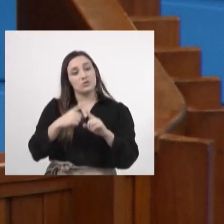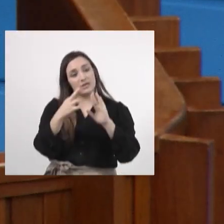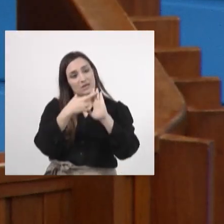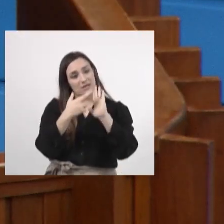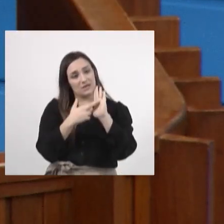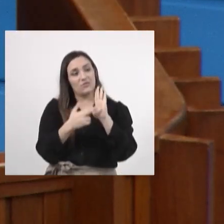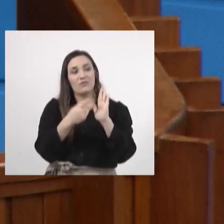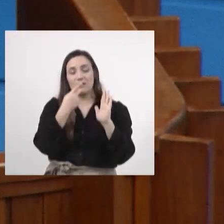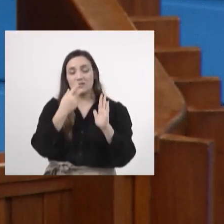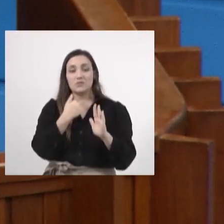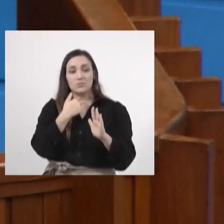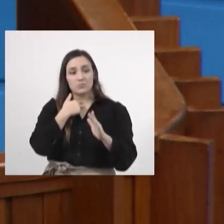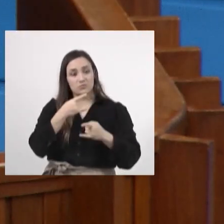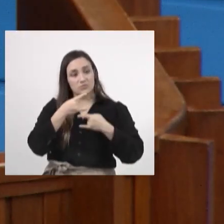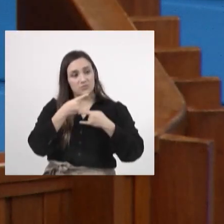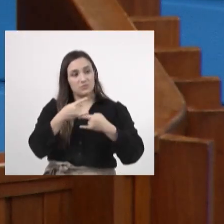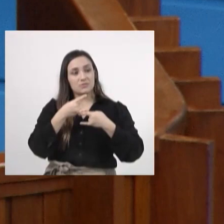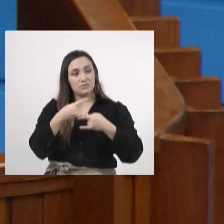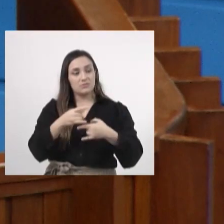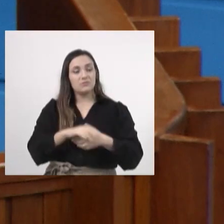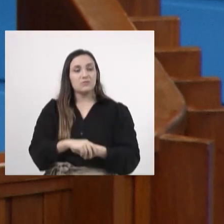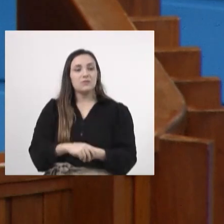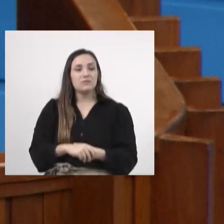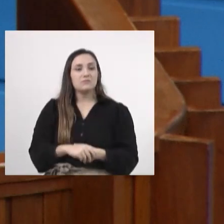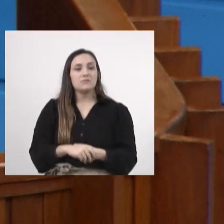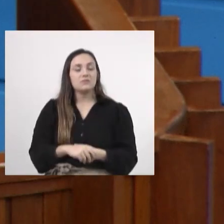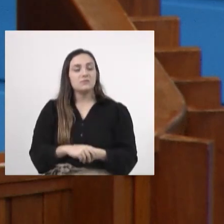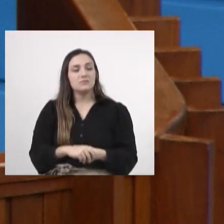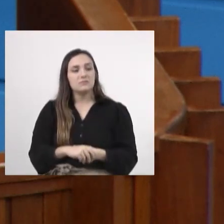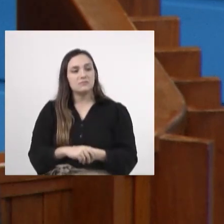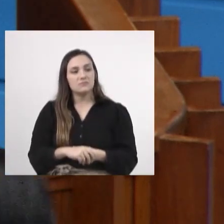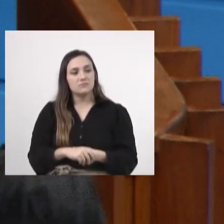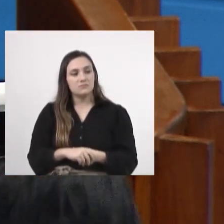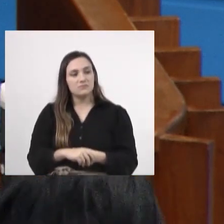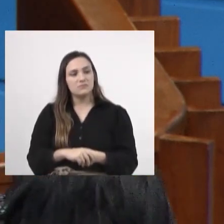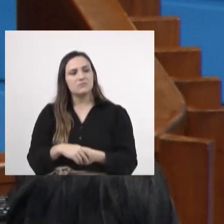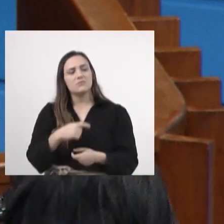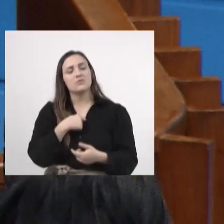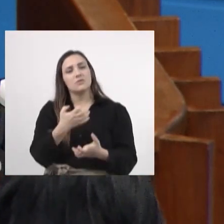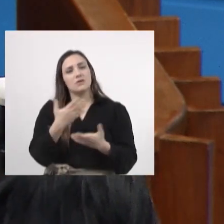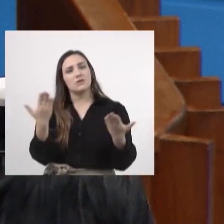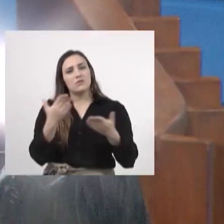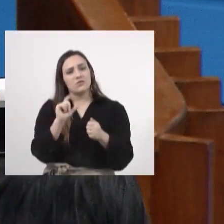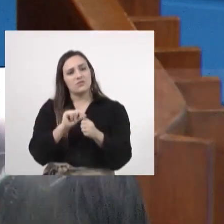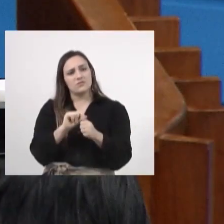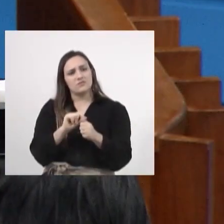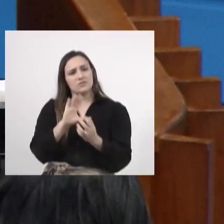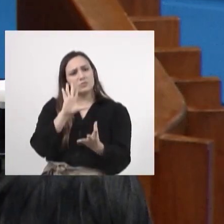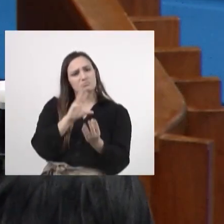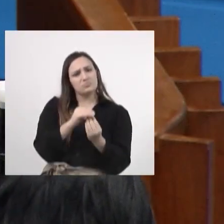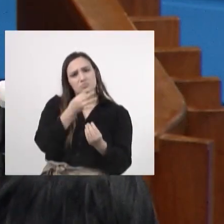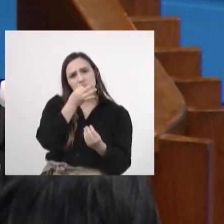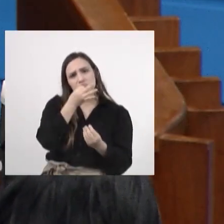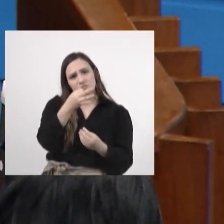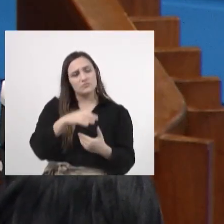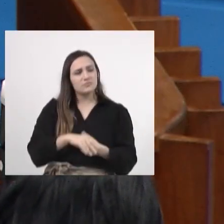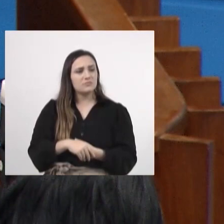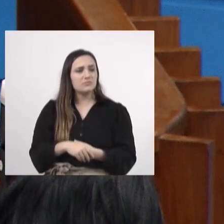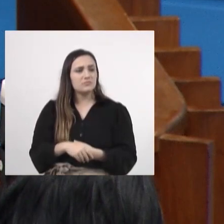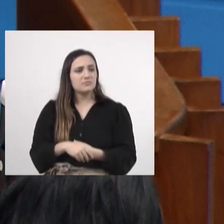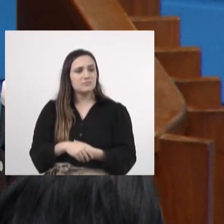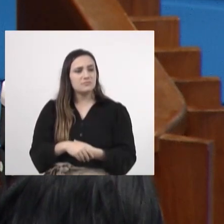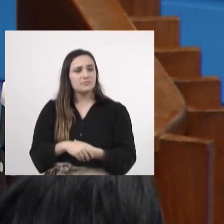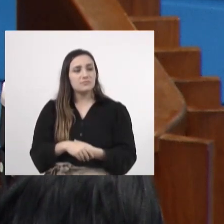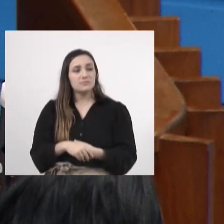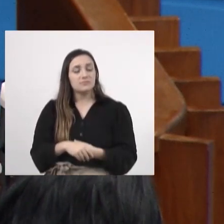regimento. E eu queria fazer apenas um comentário bem sucinto e bem curto da fala